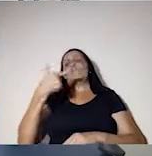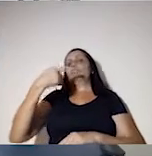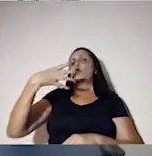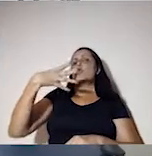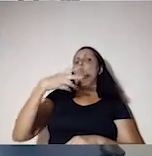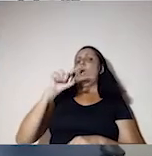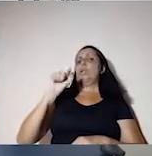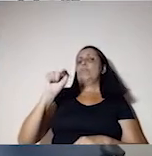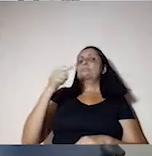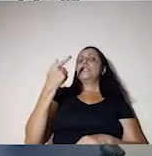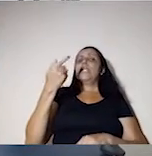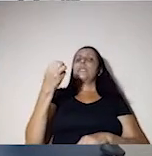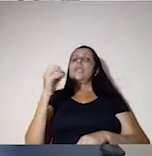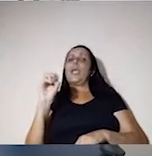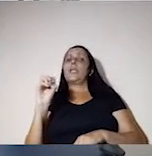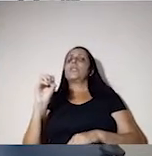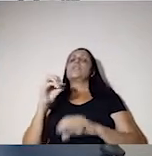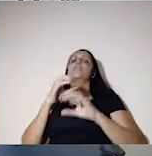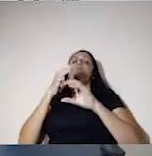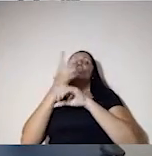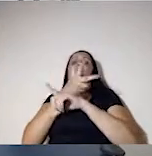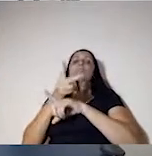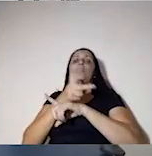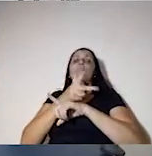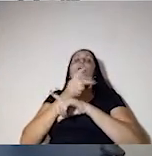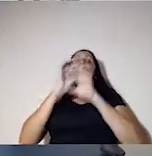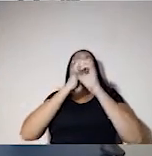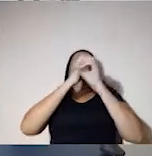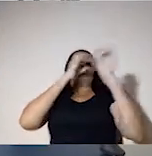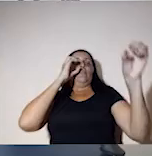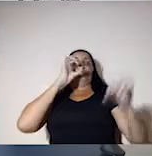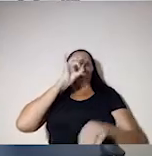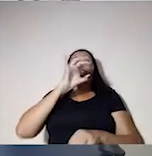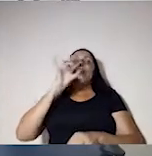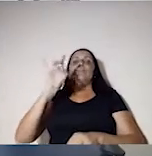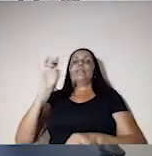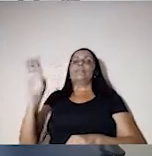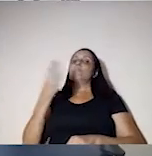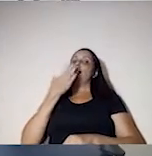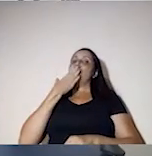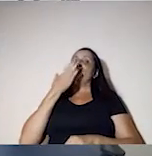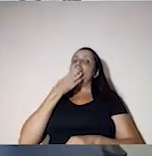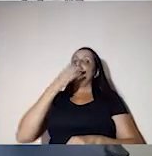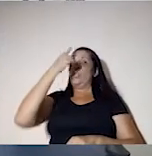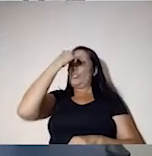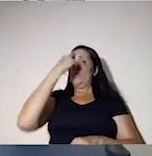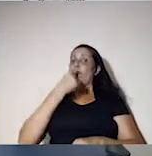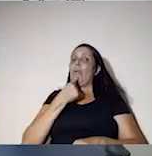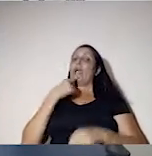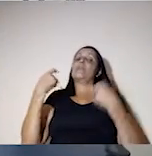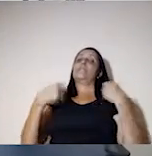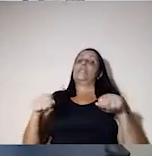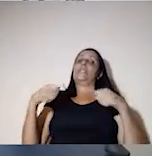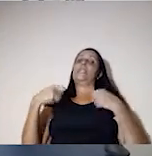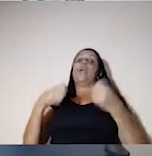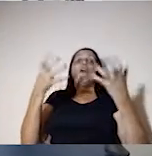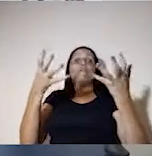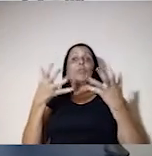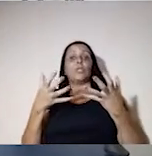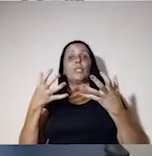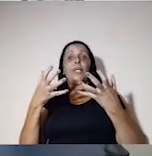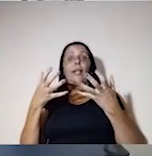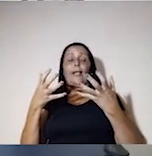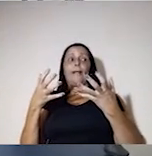70-200, 24-70, entendeu? Que são câmeras e lentes para cada tipo de imagem que você